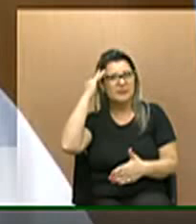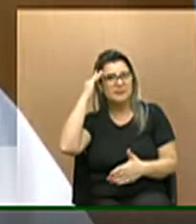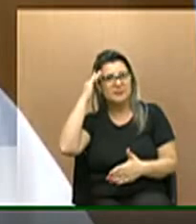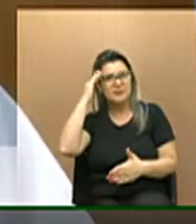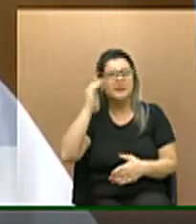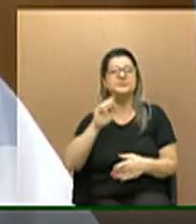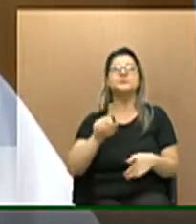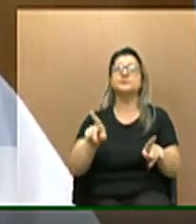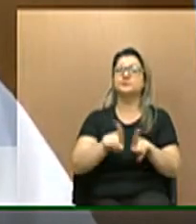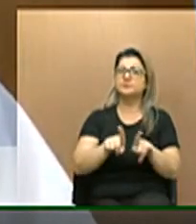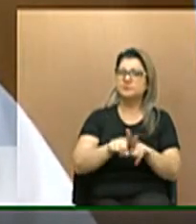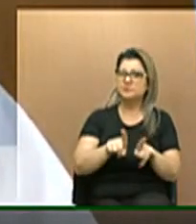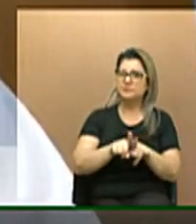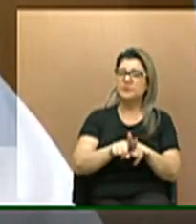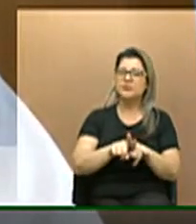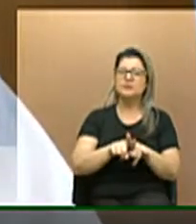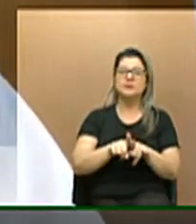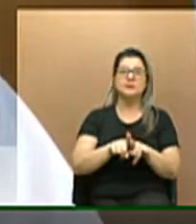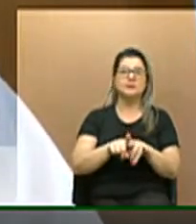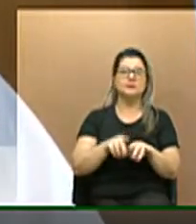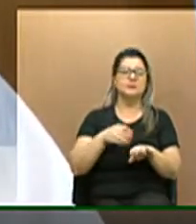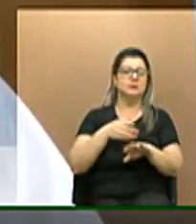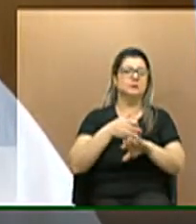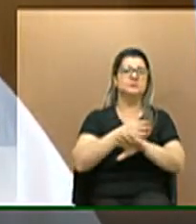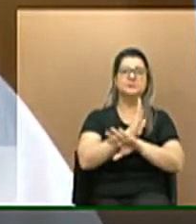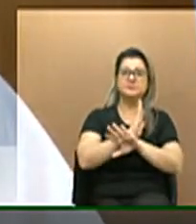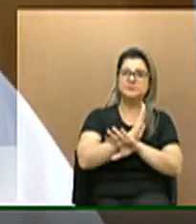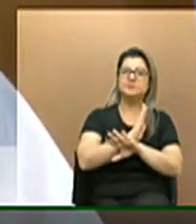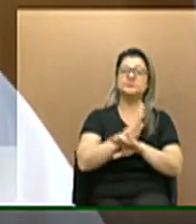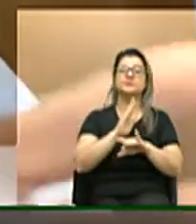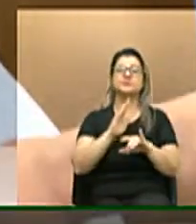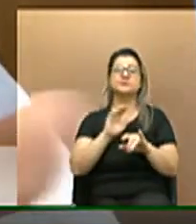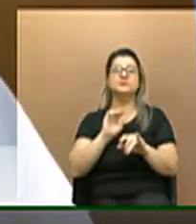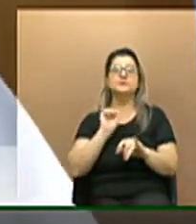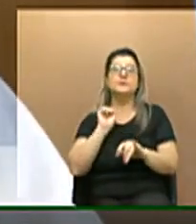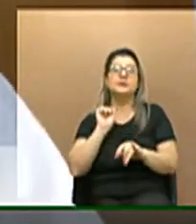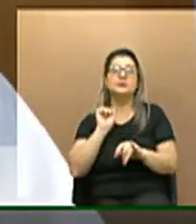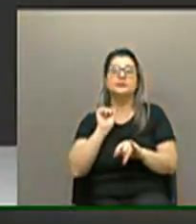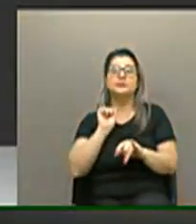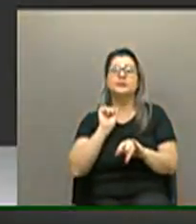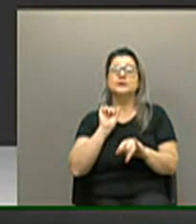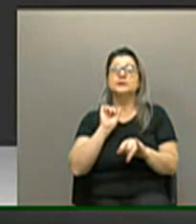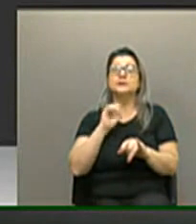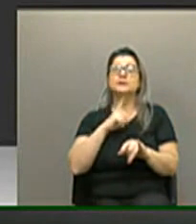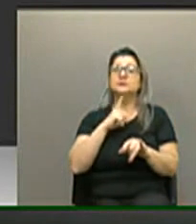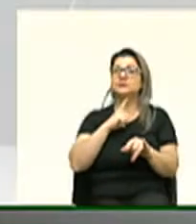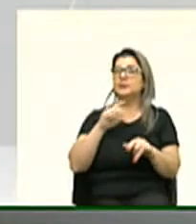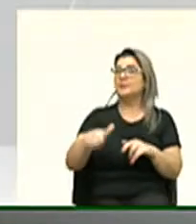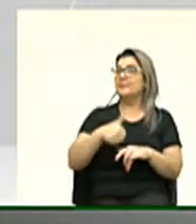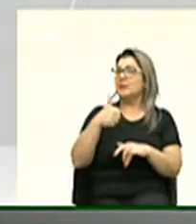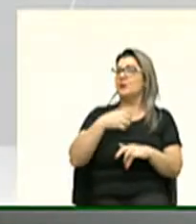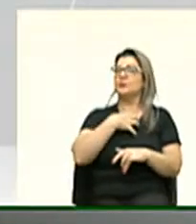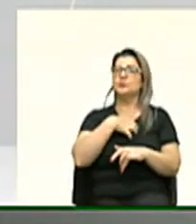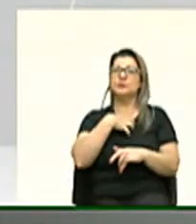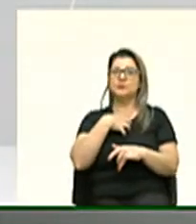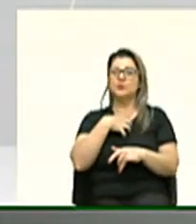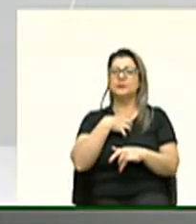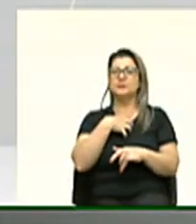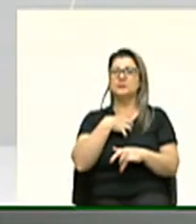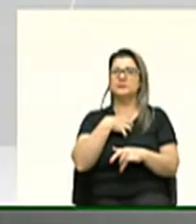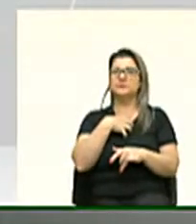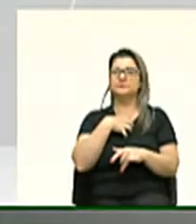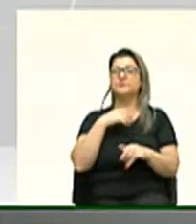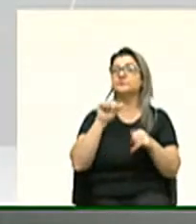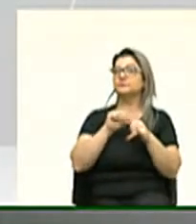e, efetivamente, passar para quem melhor condições tem de, embora um trecho pequeno, de fazer com que